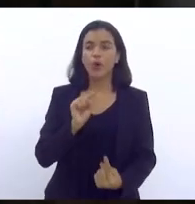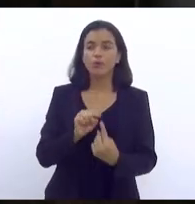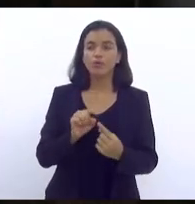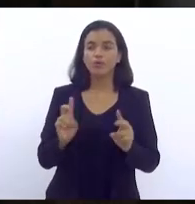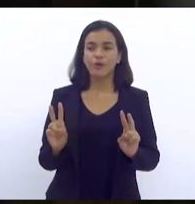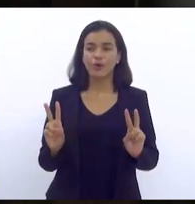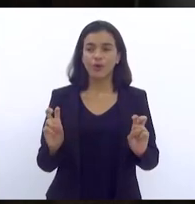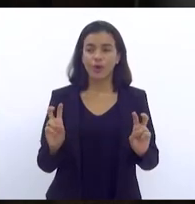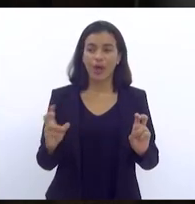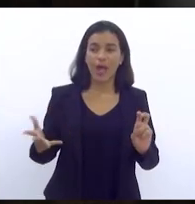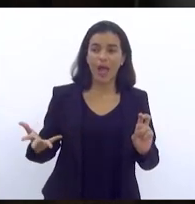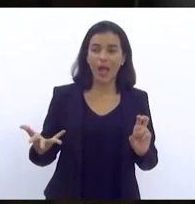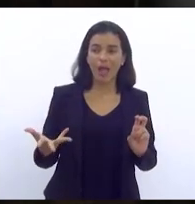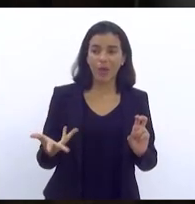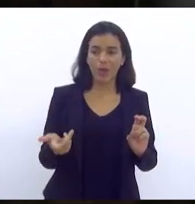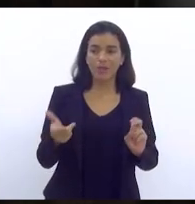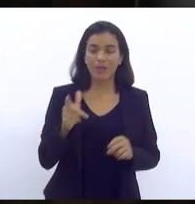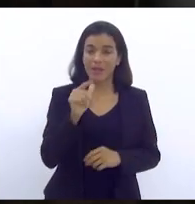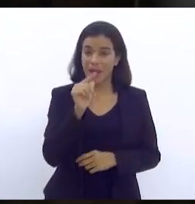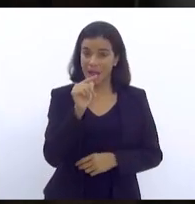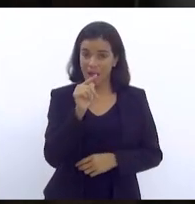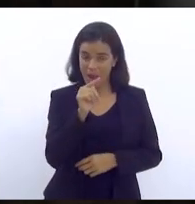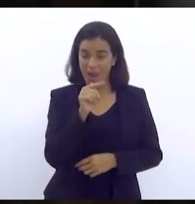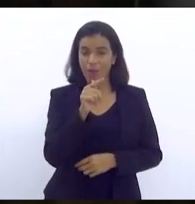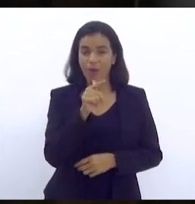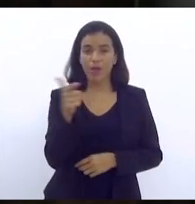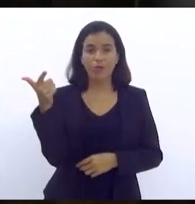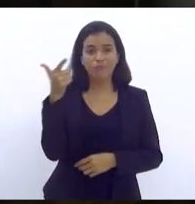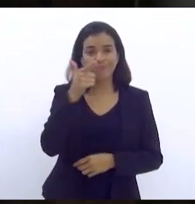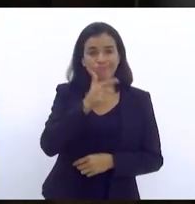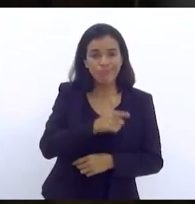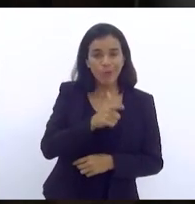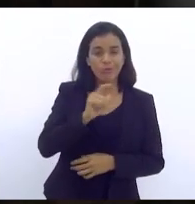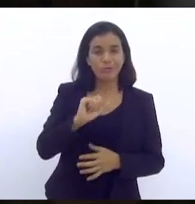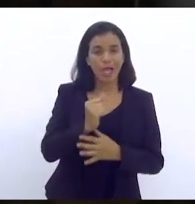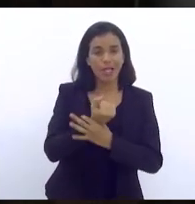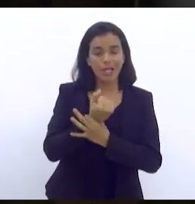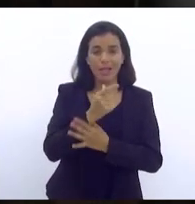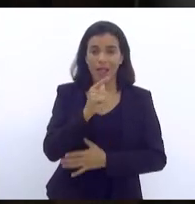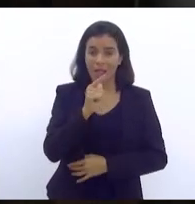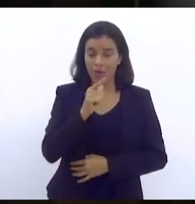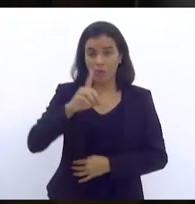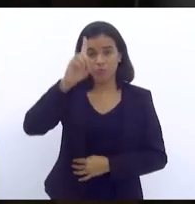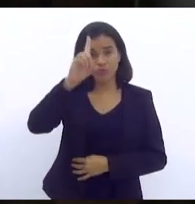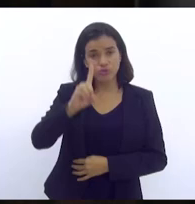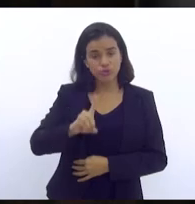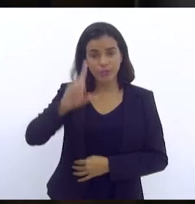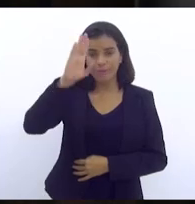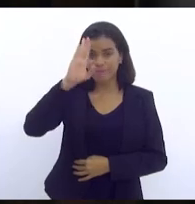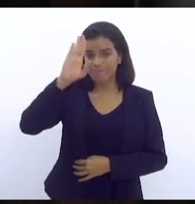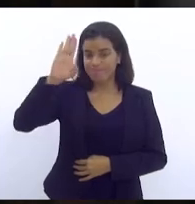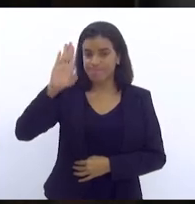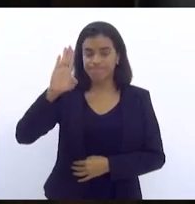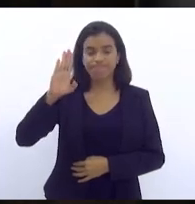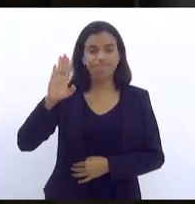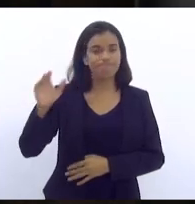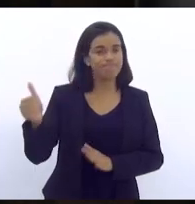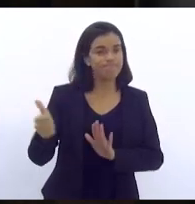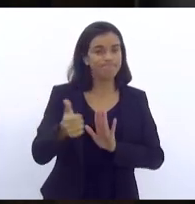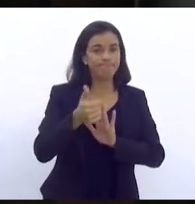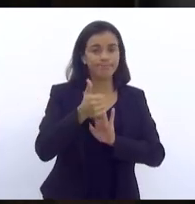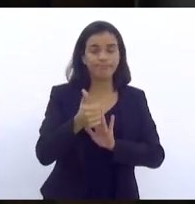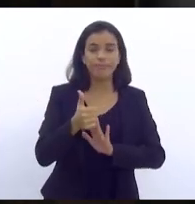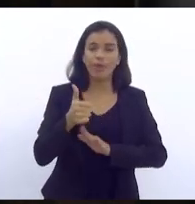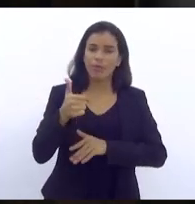hoje a qualidade da água e o acesso à água como um direito fundamental essa comissão vem se debruçando ao longo